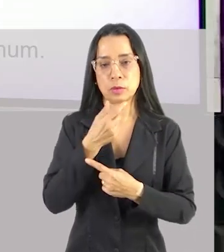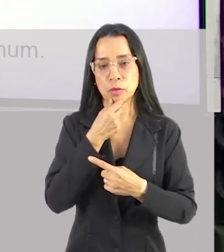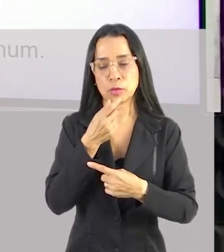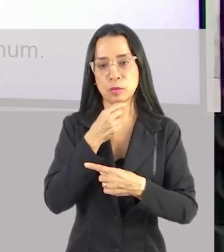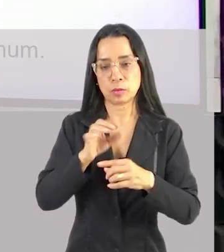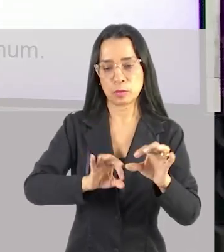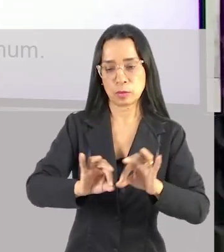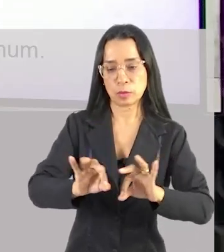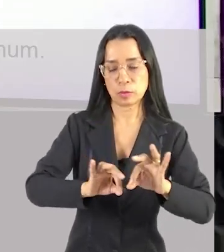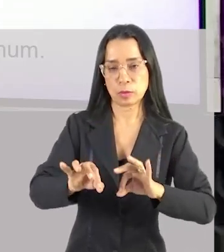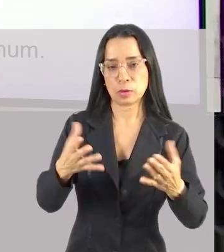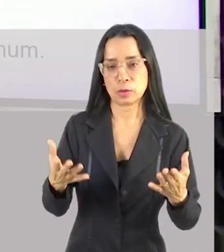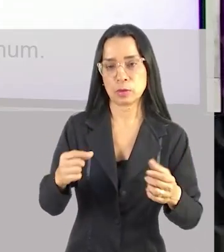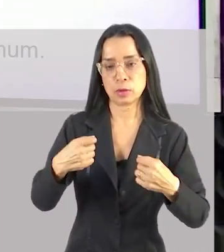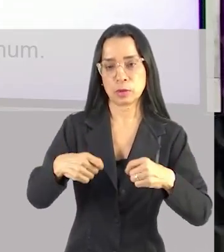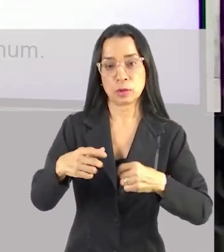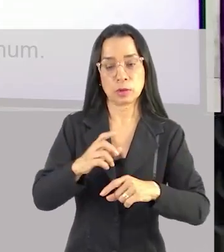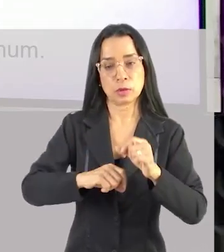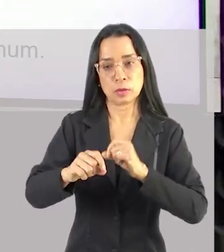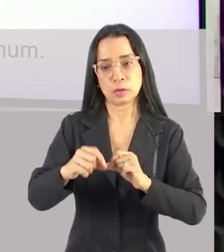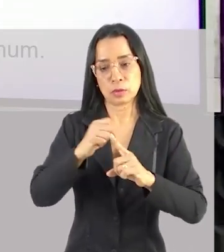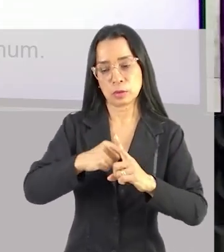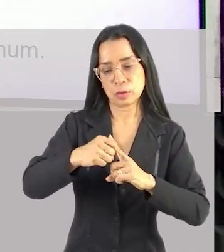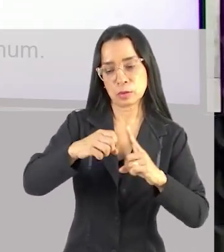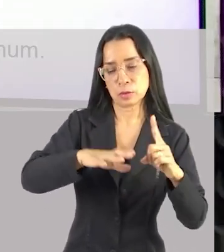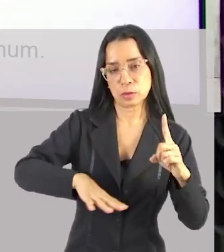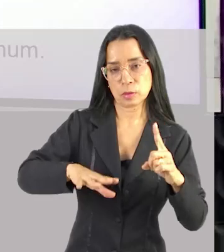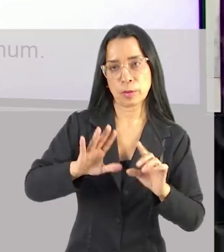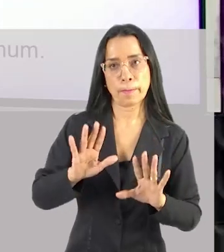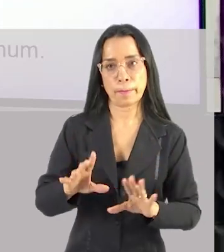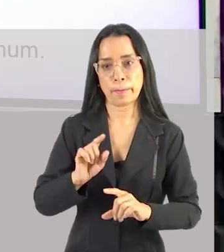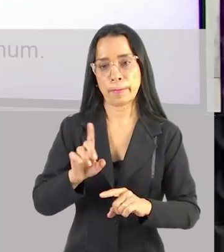homem se organiza necessariamente em sociedade,